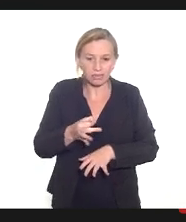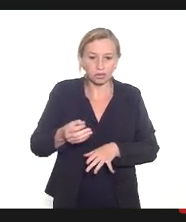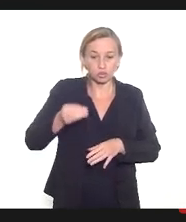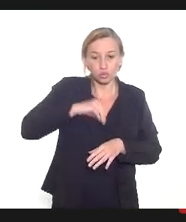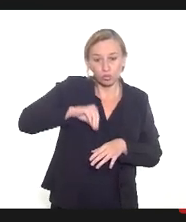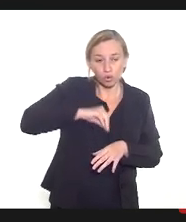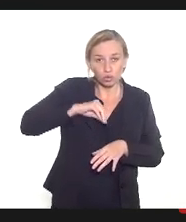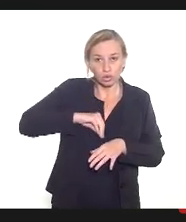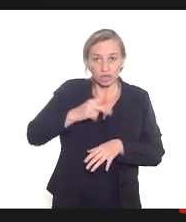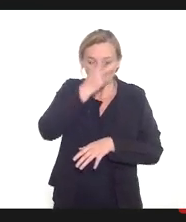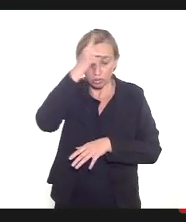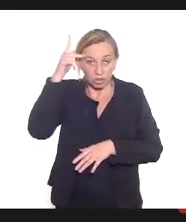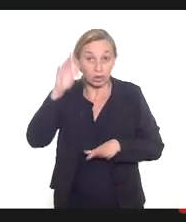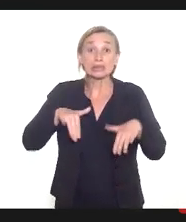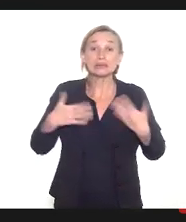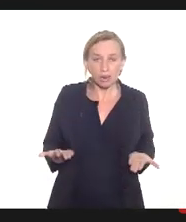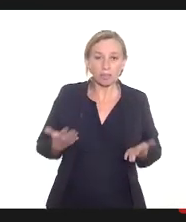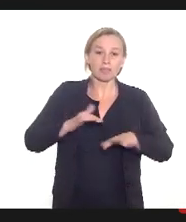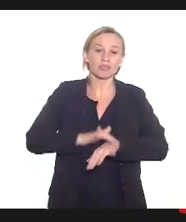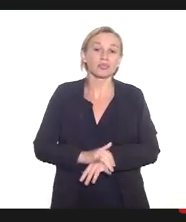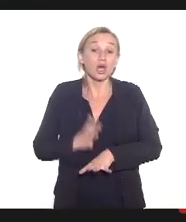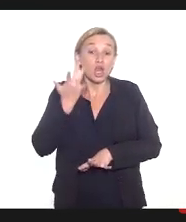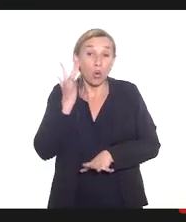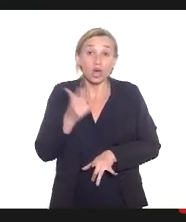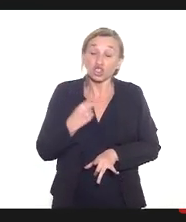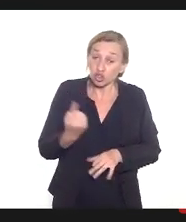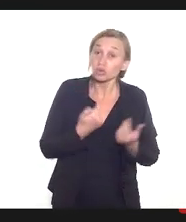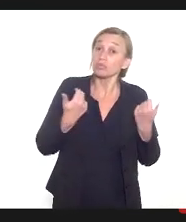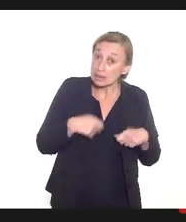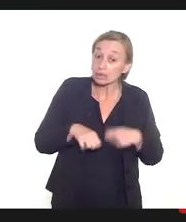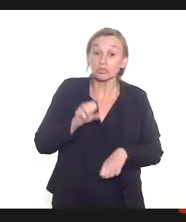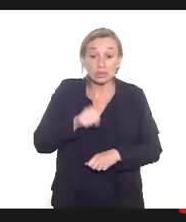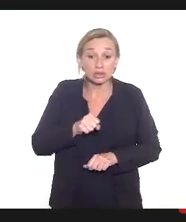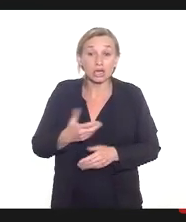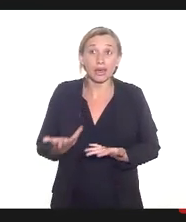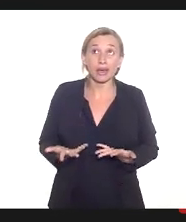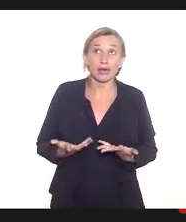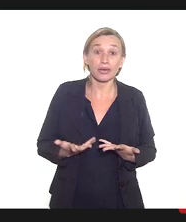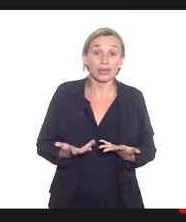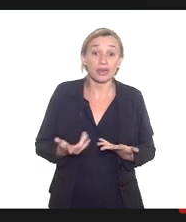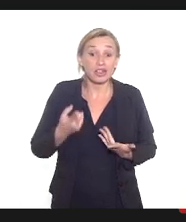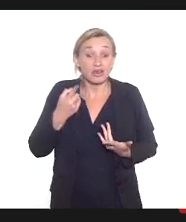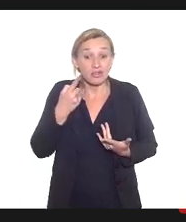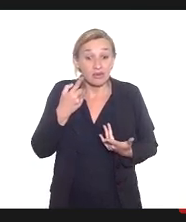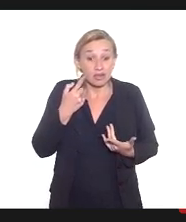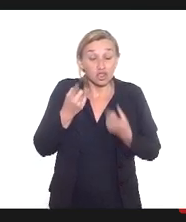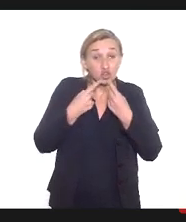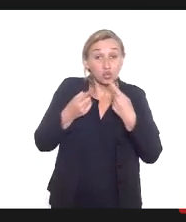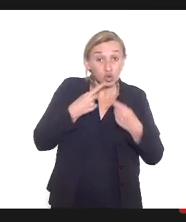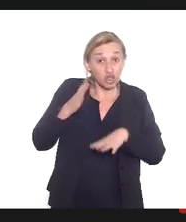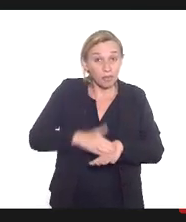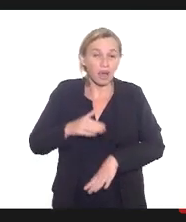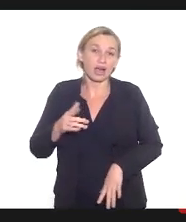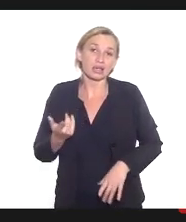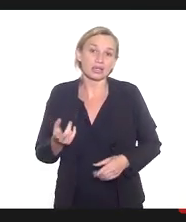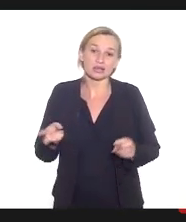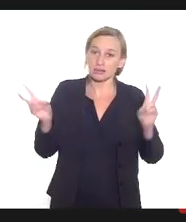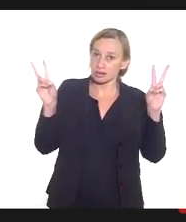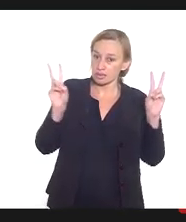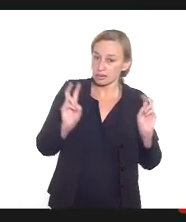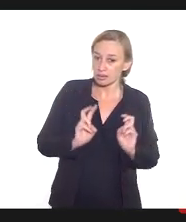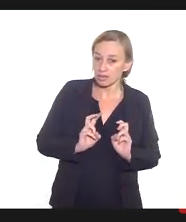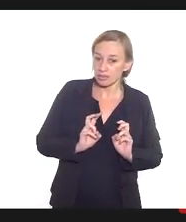pessoas é então eu acho que a gente precisa O que é rebater existe essa